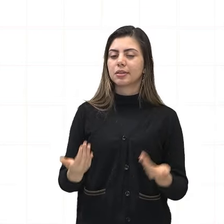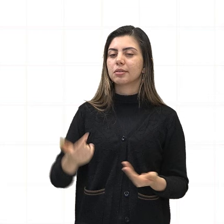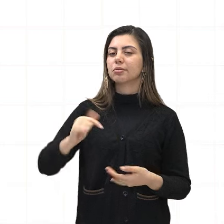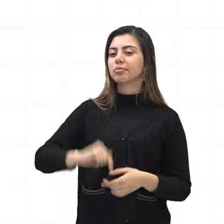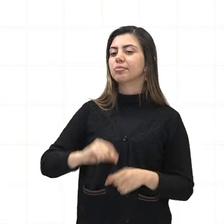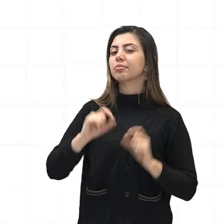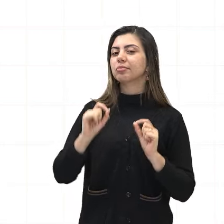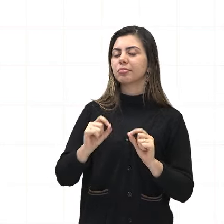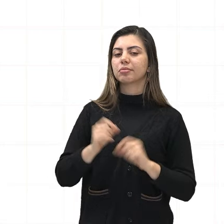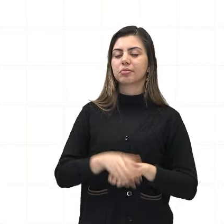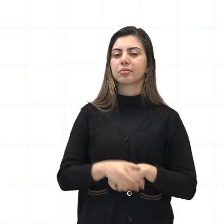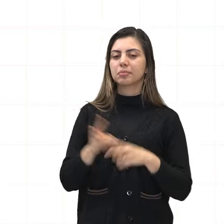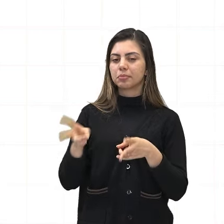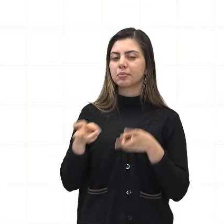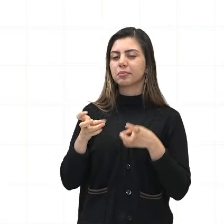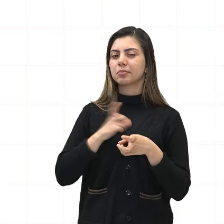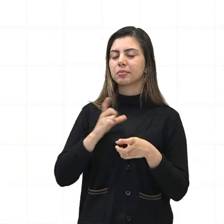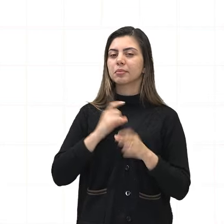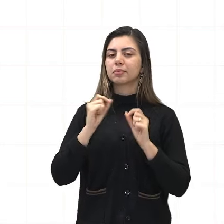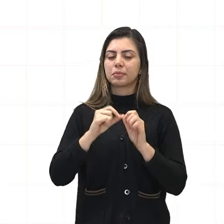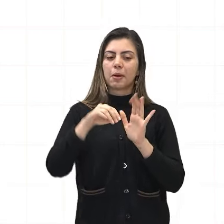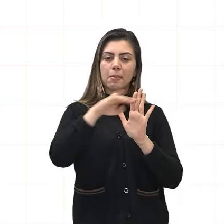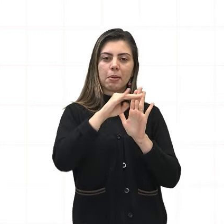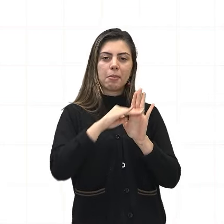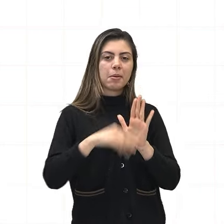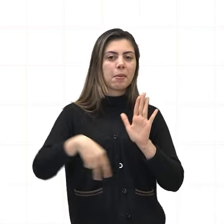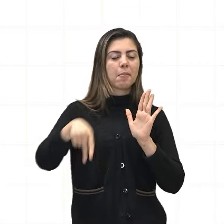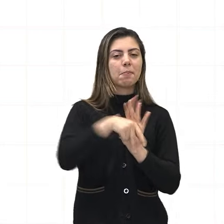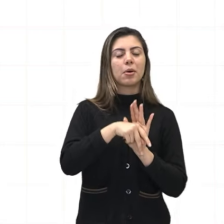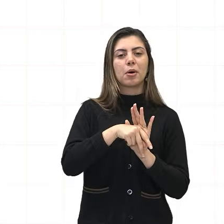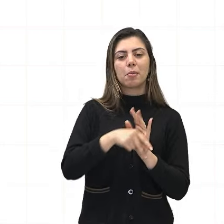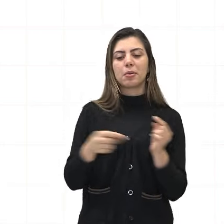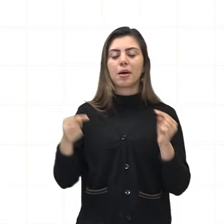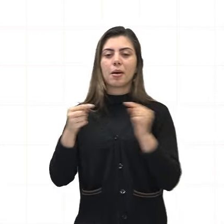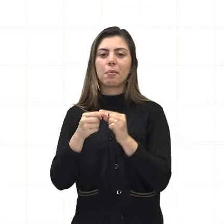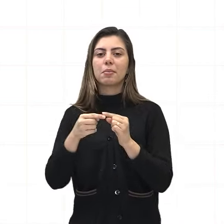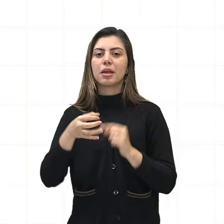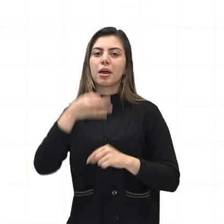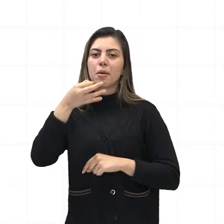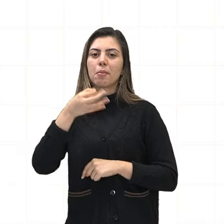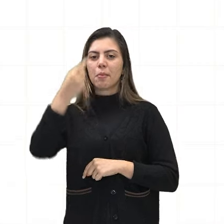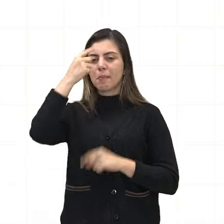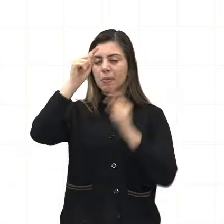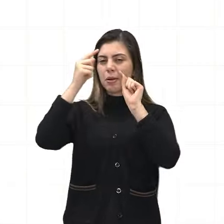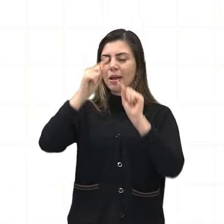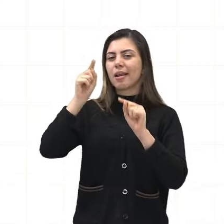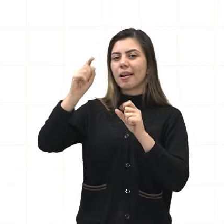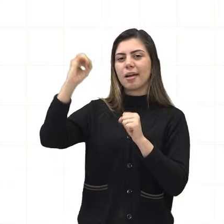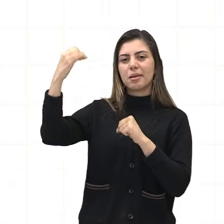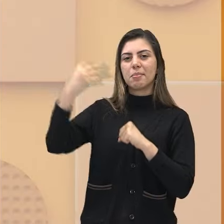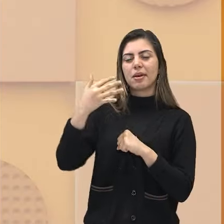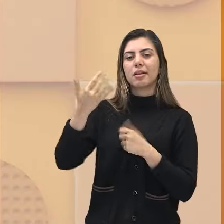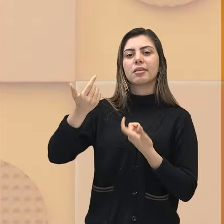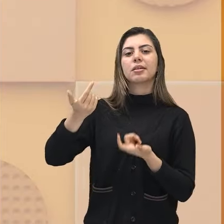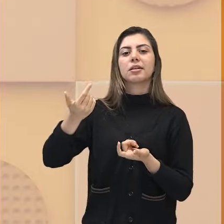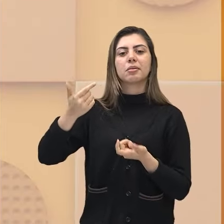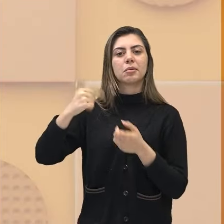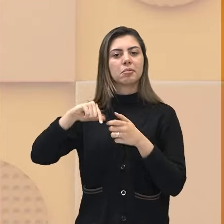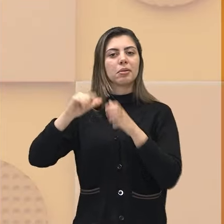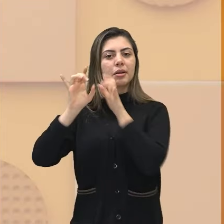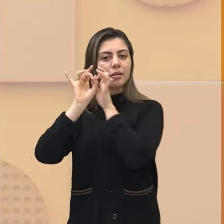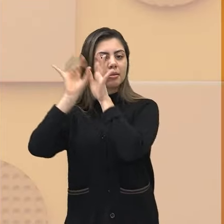presente, falando dos princípios iluministas do liberalismo, principalmente ali do John Locke, lembra? Os